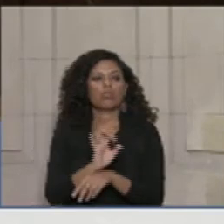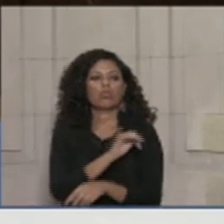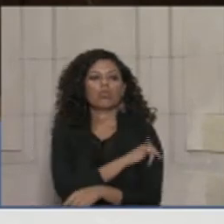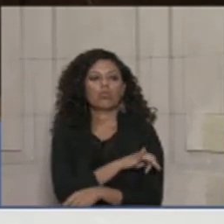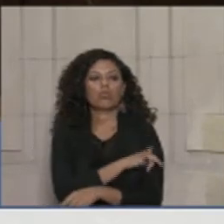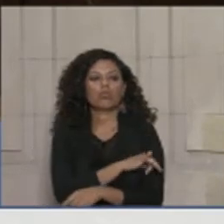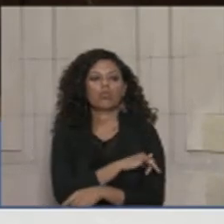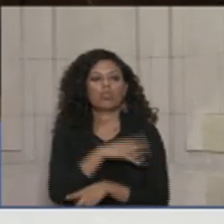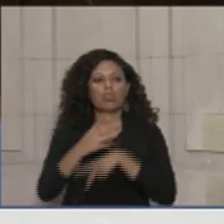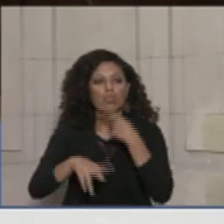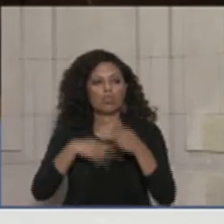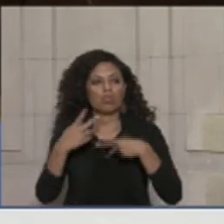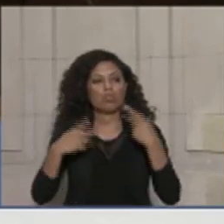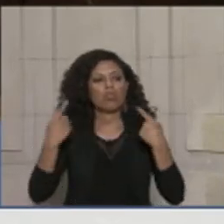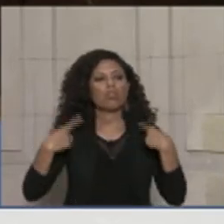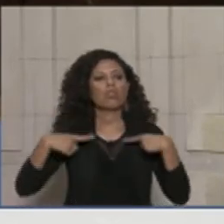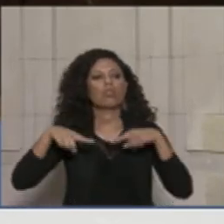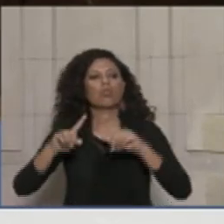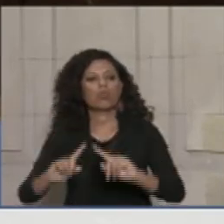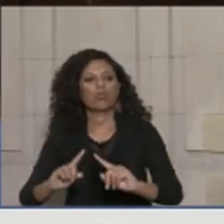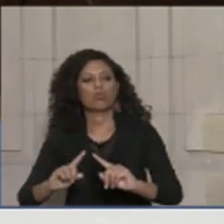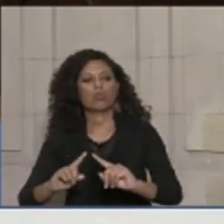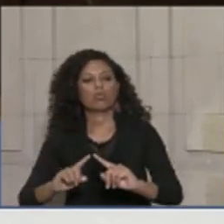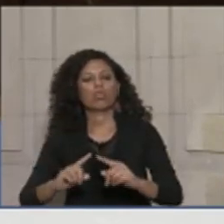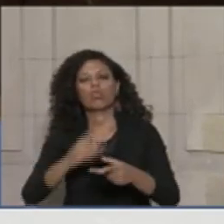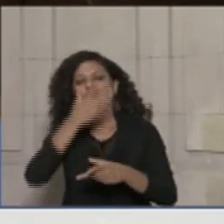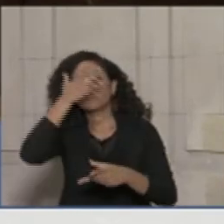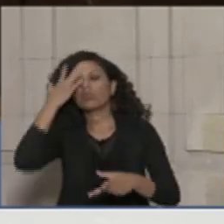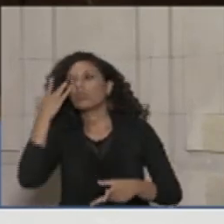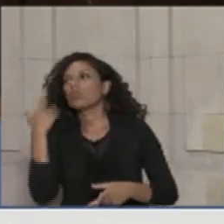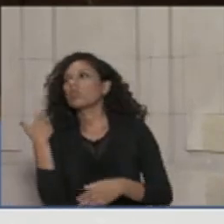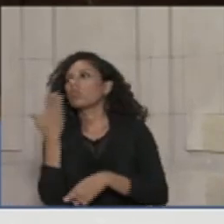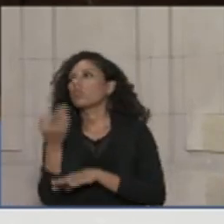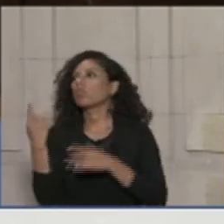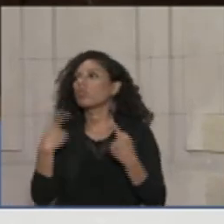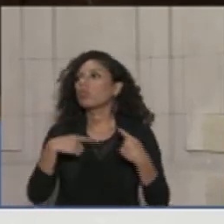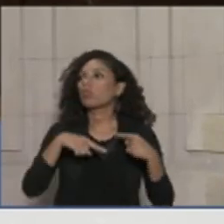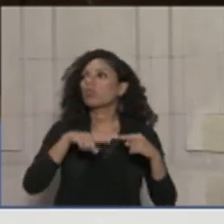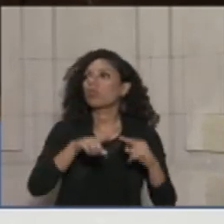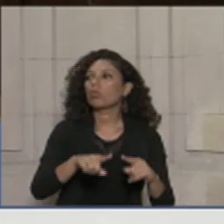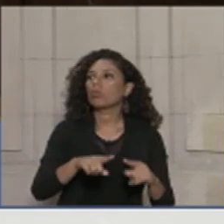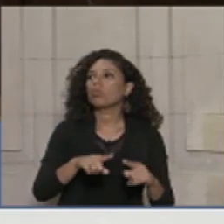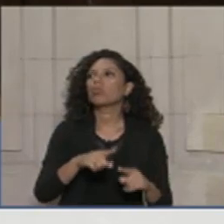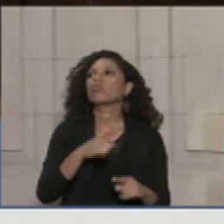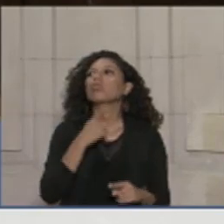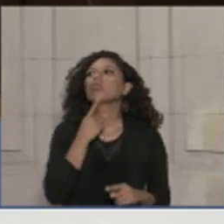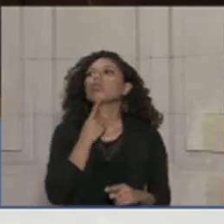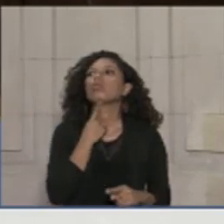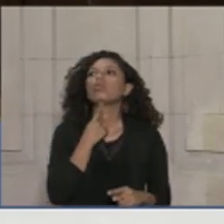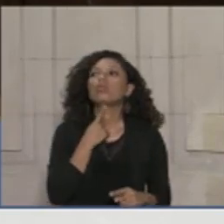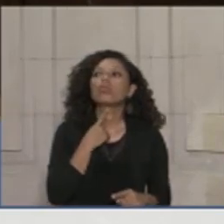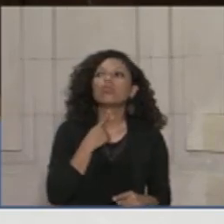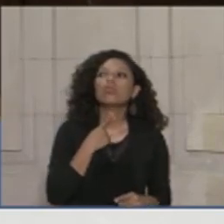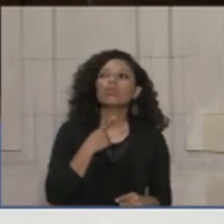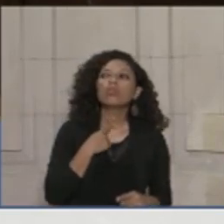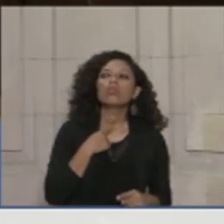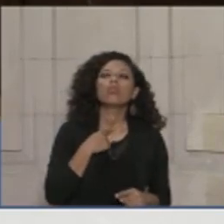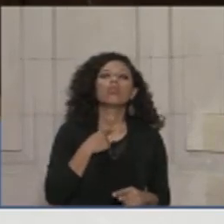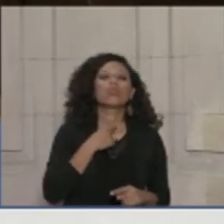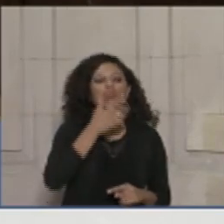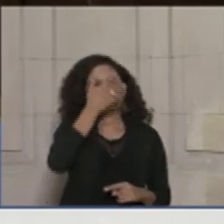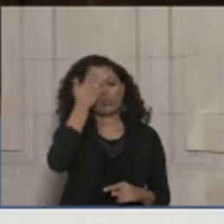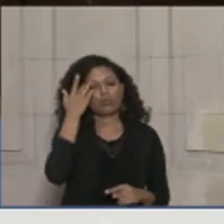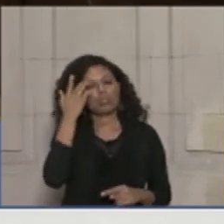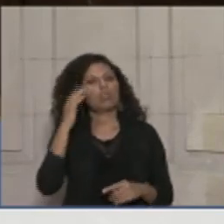e refutar qualquer acusação leviana e qualquer palavra que se levante, seja por parte do